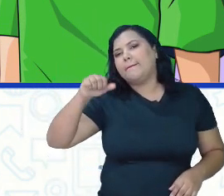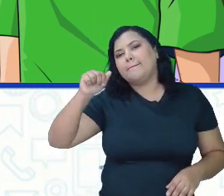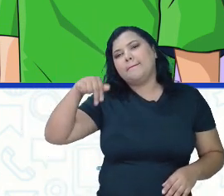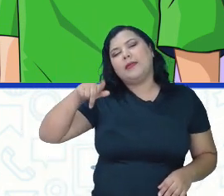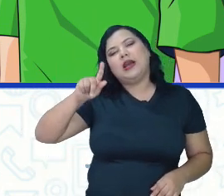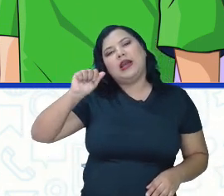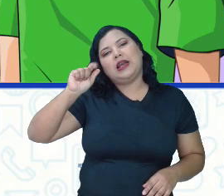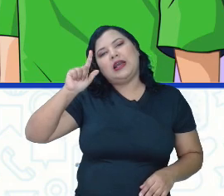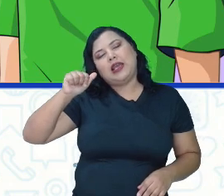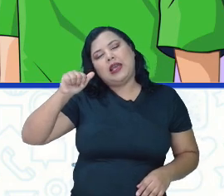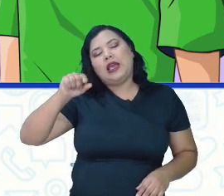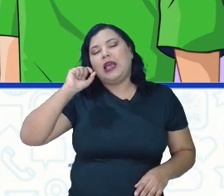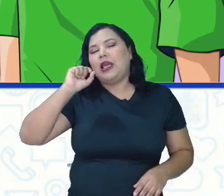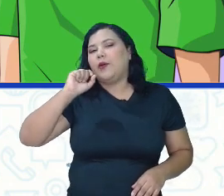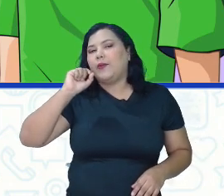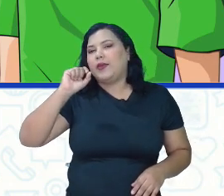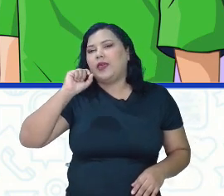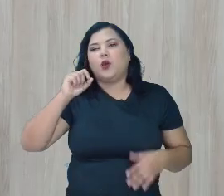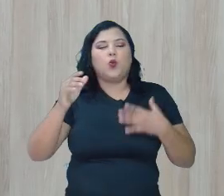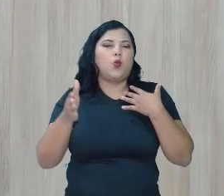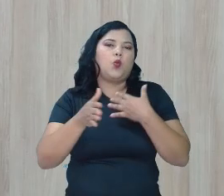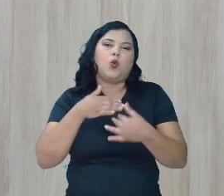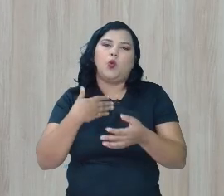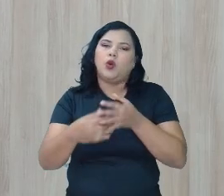todas as histórias em quadrinhos